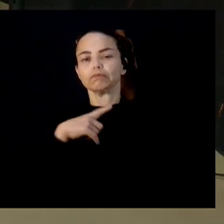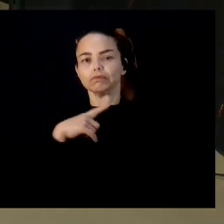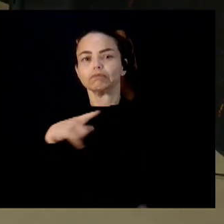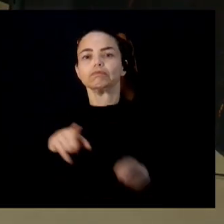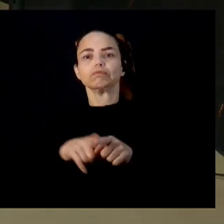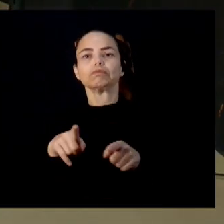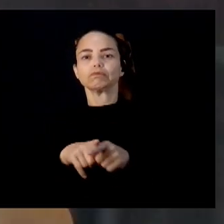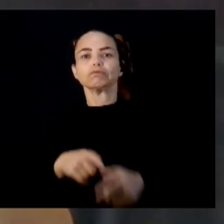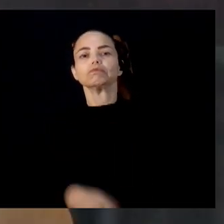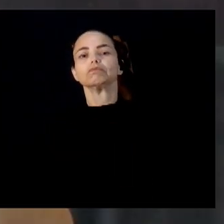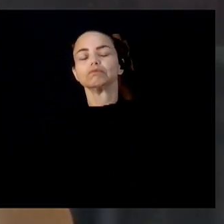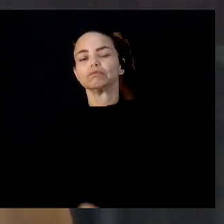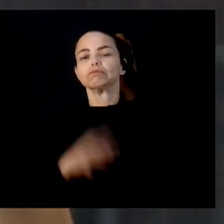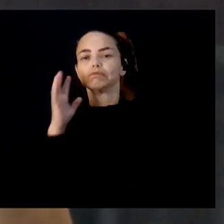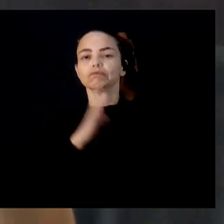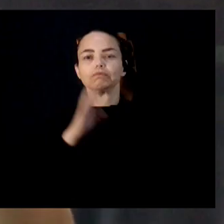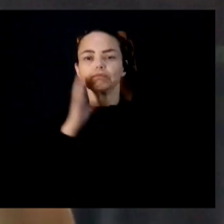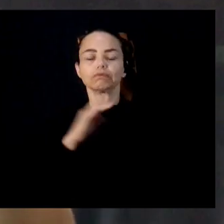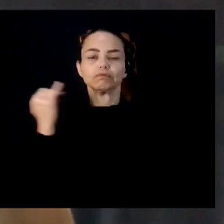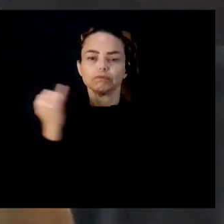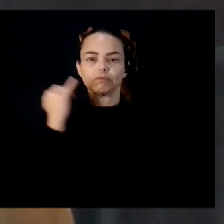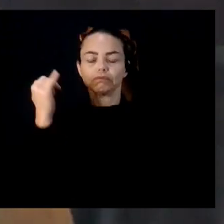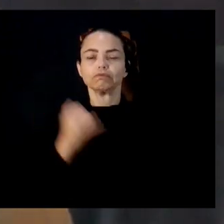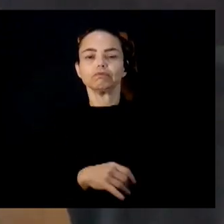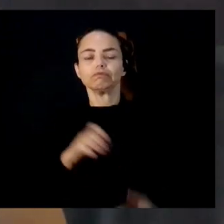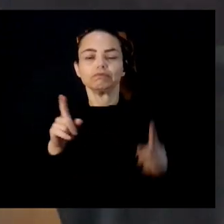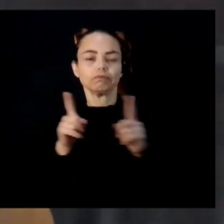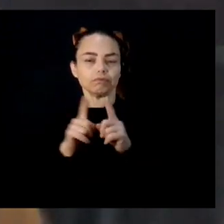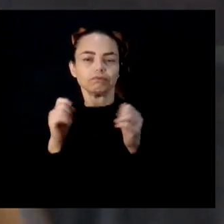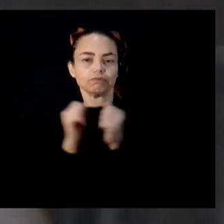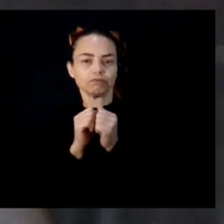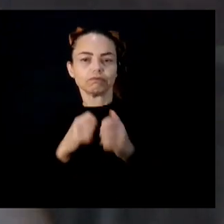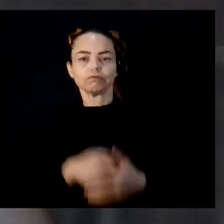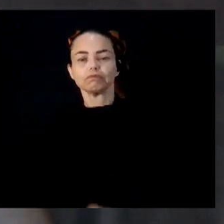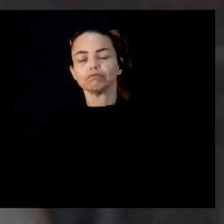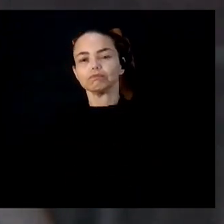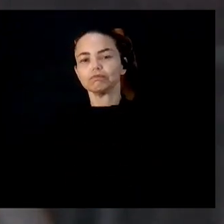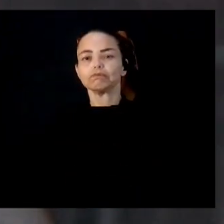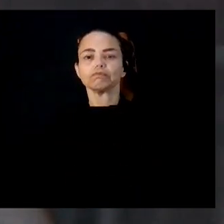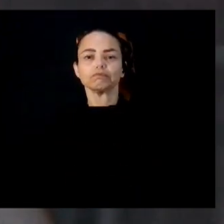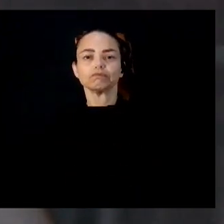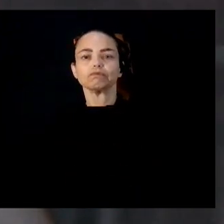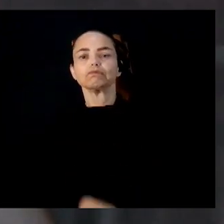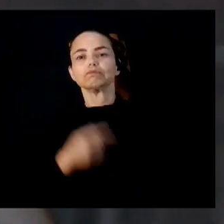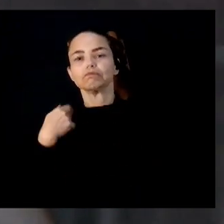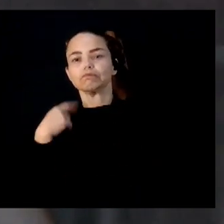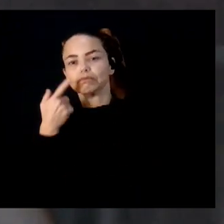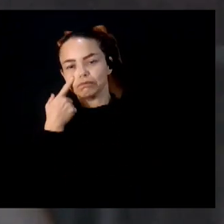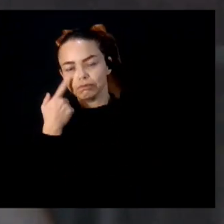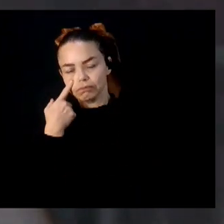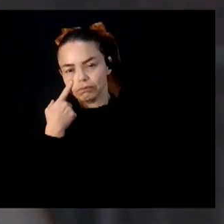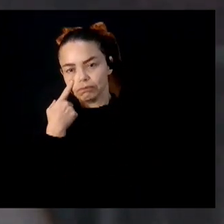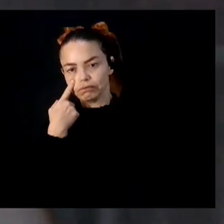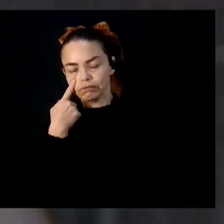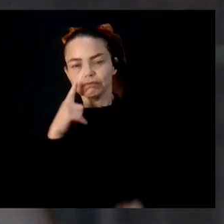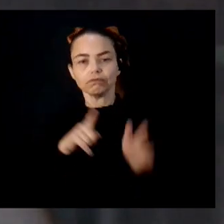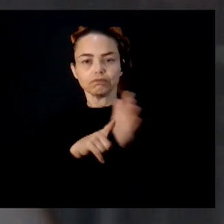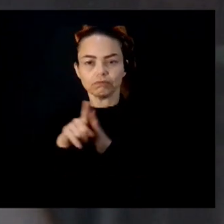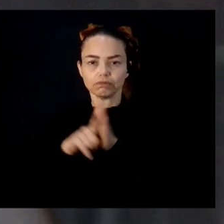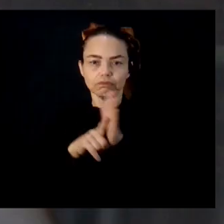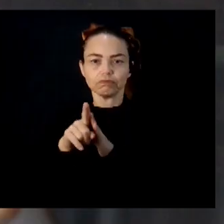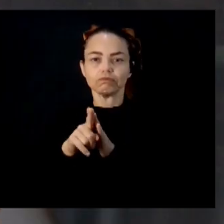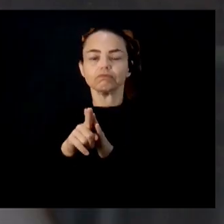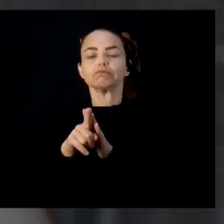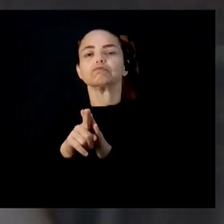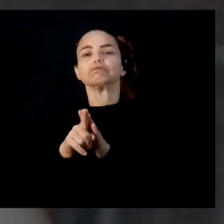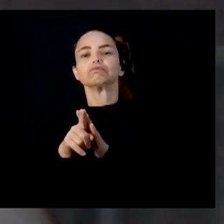é muito curioso, que é a cumplicidade, não é? E assim, se a gente for olhar esses dados da pesquisa, a gente vai